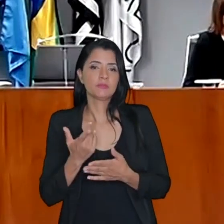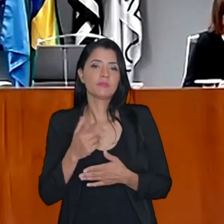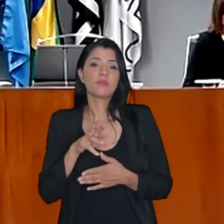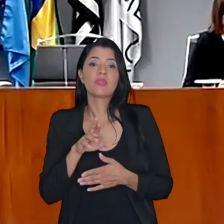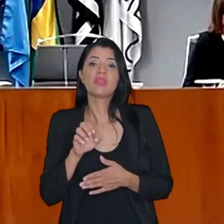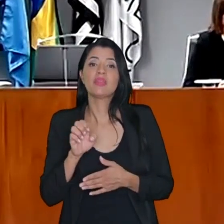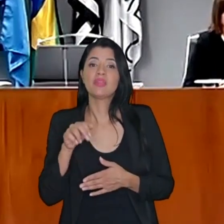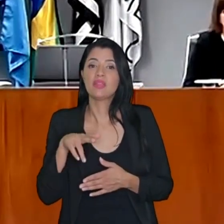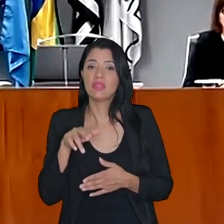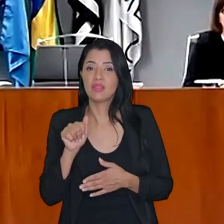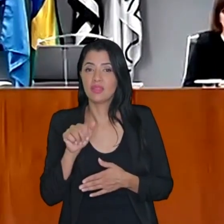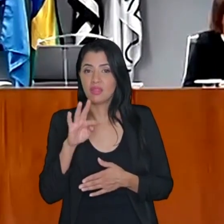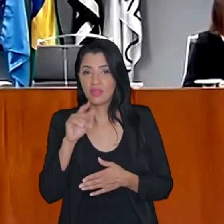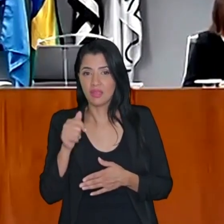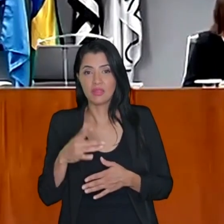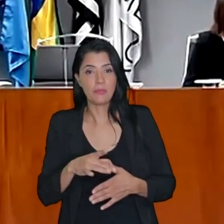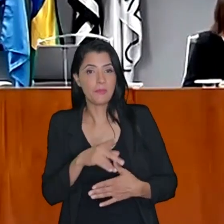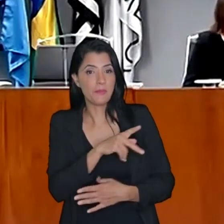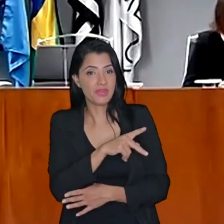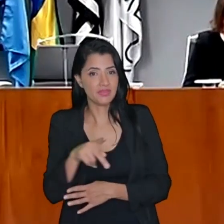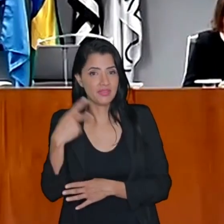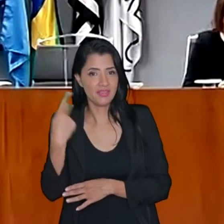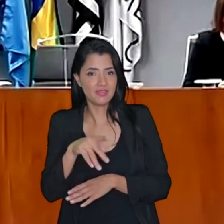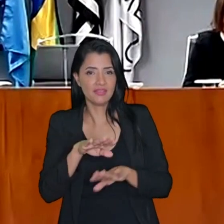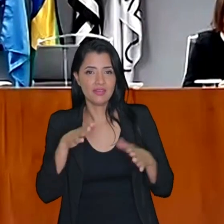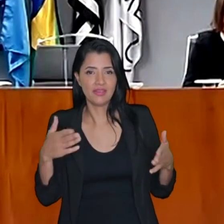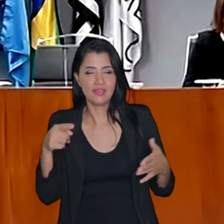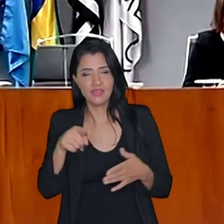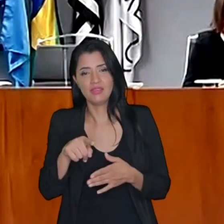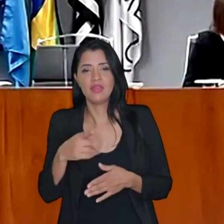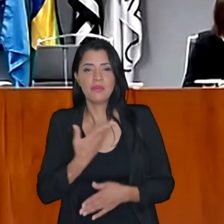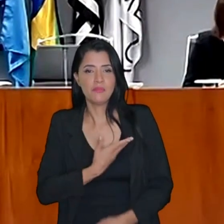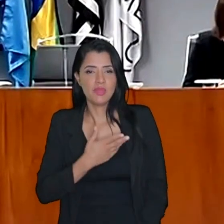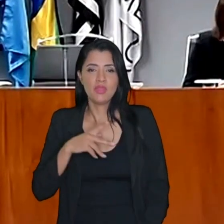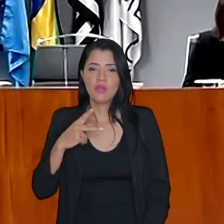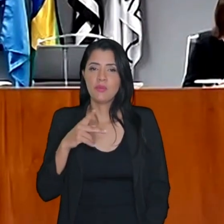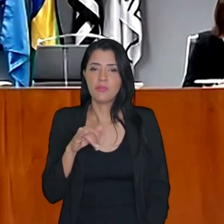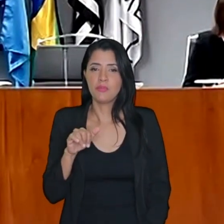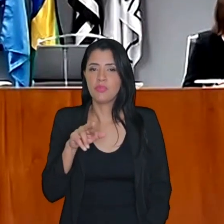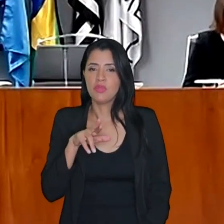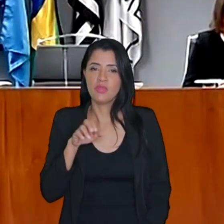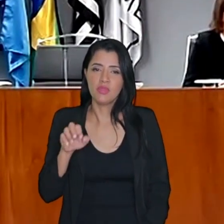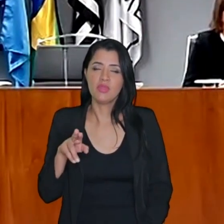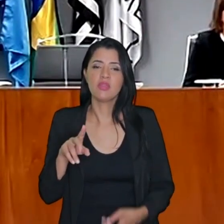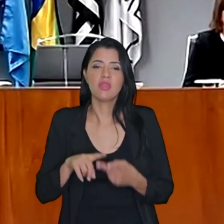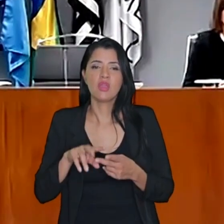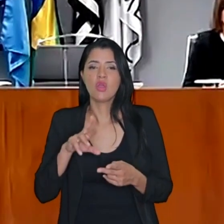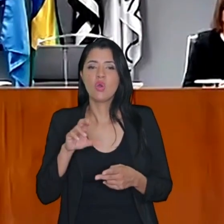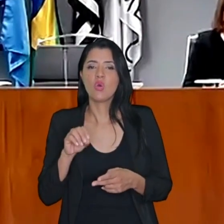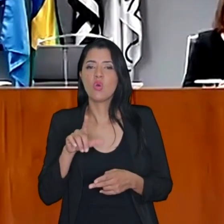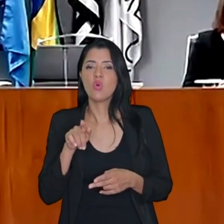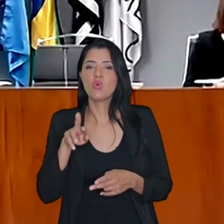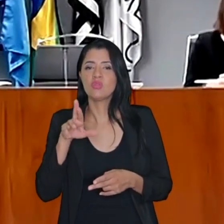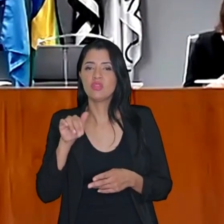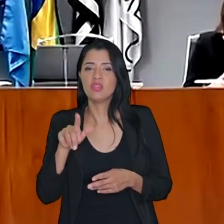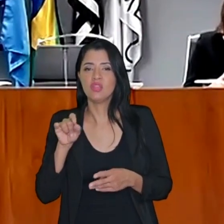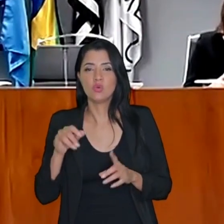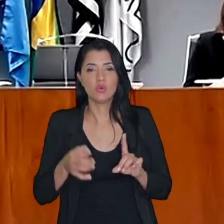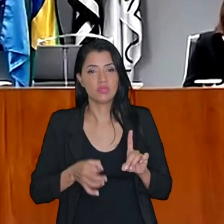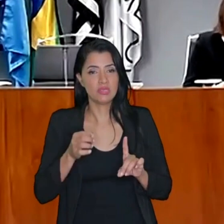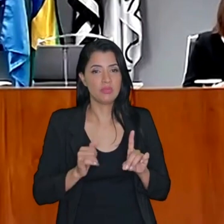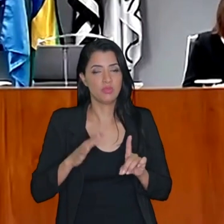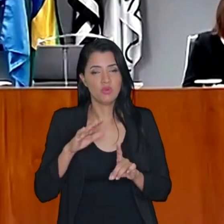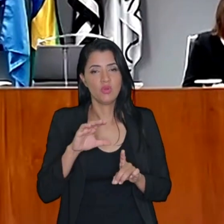doutora Renata pela presidência aqui da mesa, meus amigos Piero, Rodrigo, a Eide, o